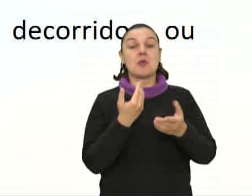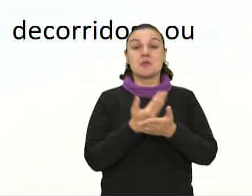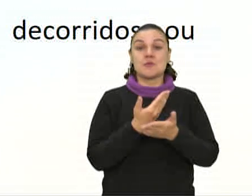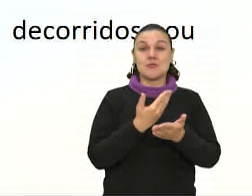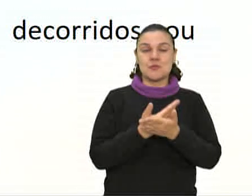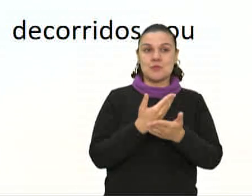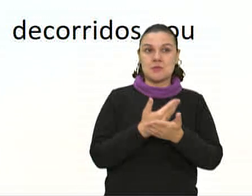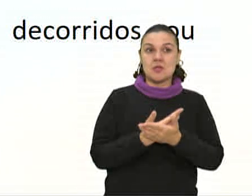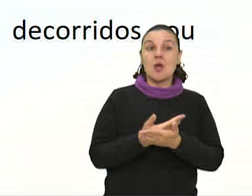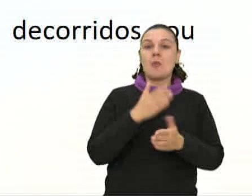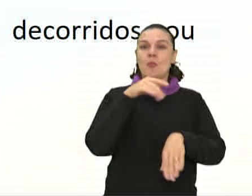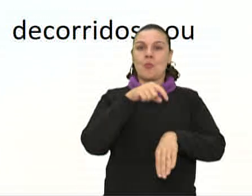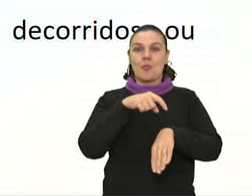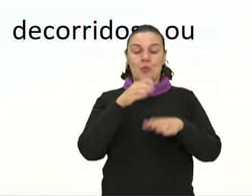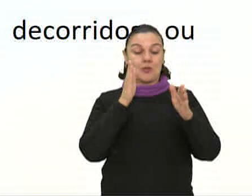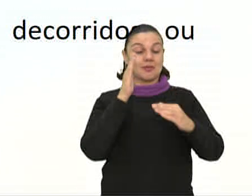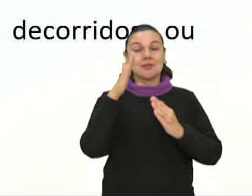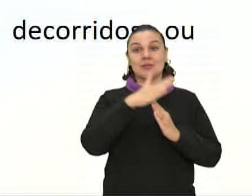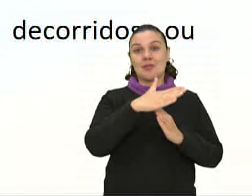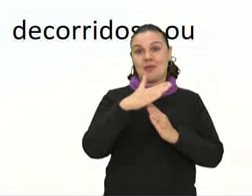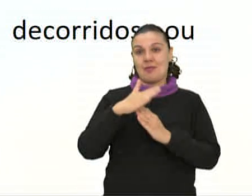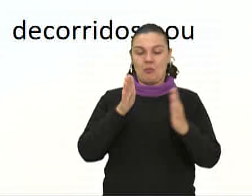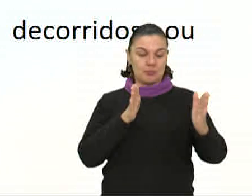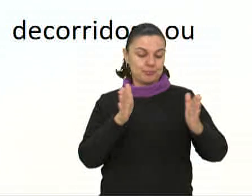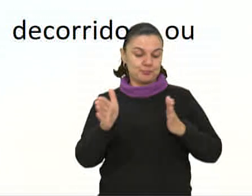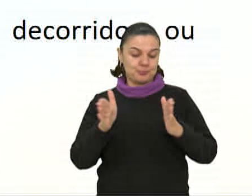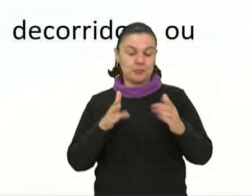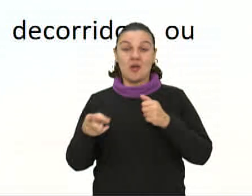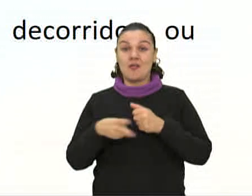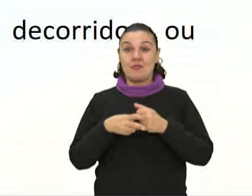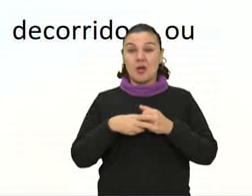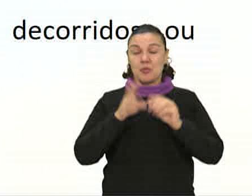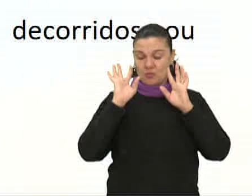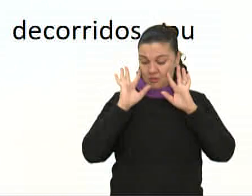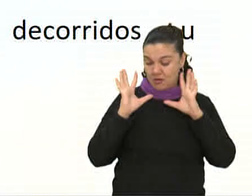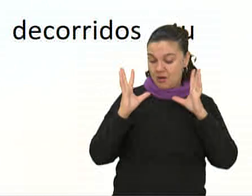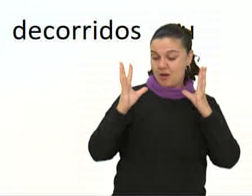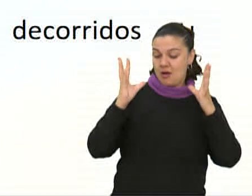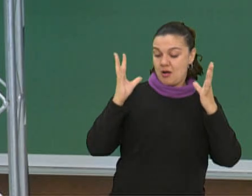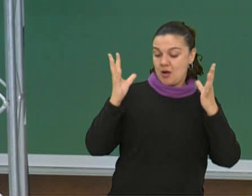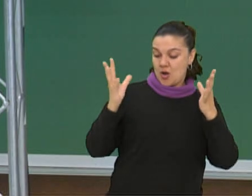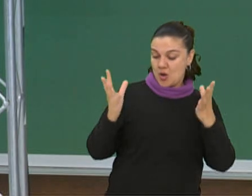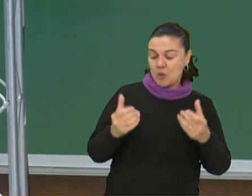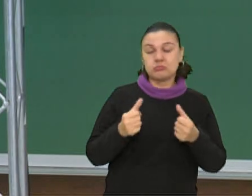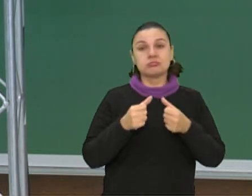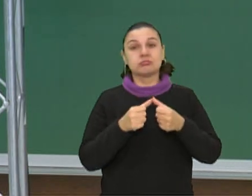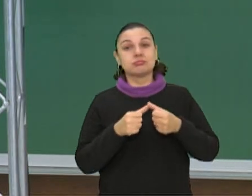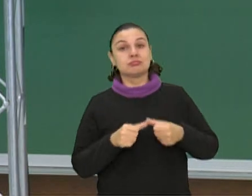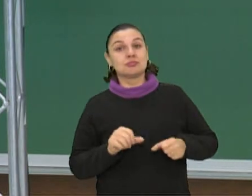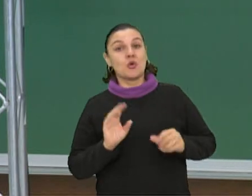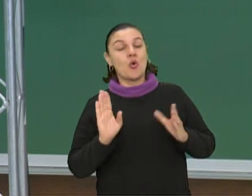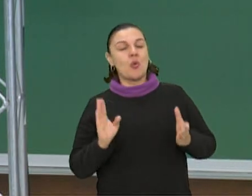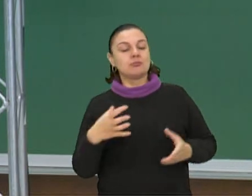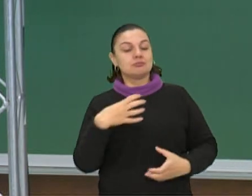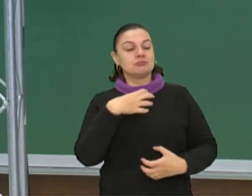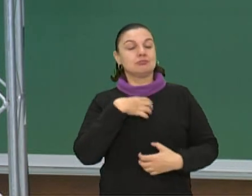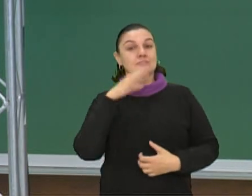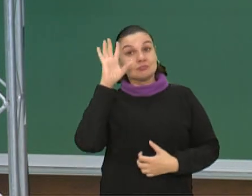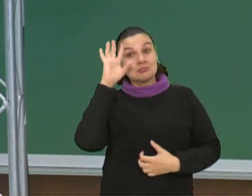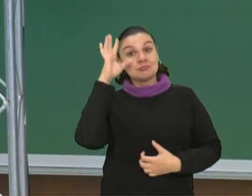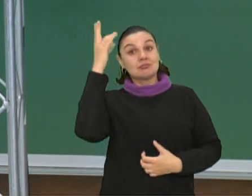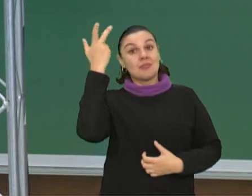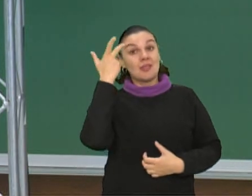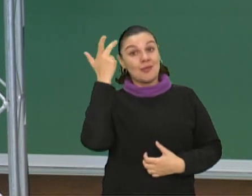verbais indicam quando ocorre a ação, o estado ou o fenômeno expressado pelo verbo